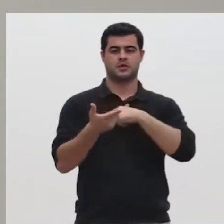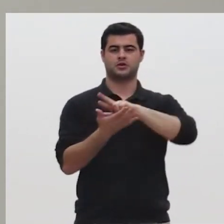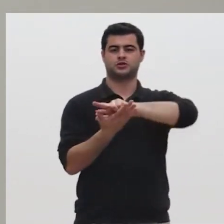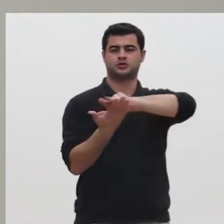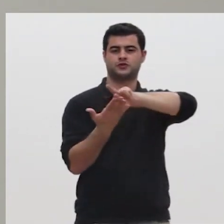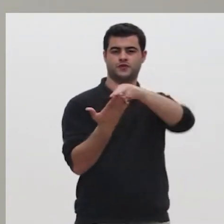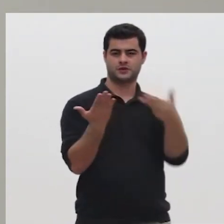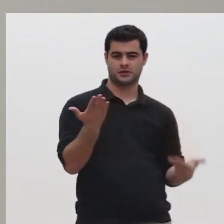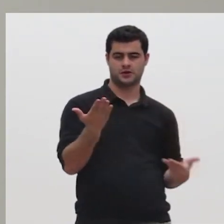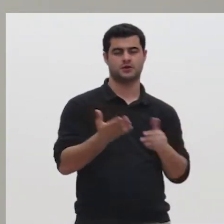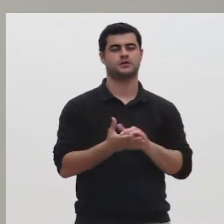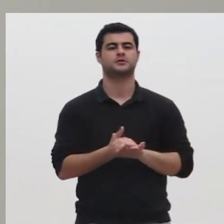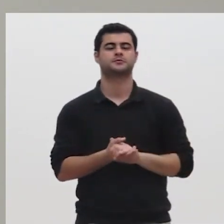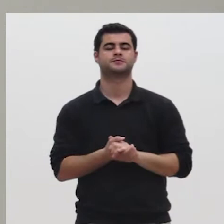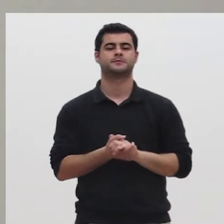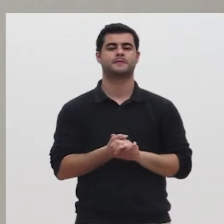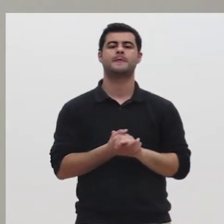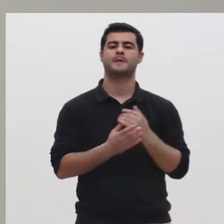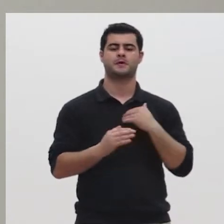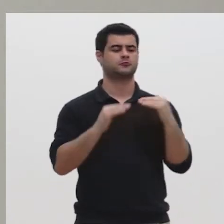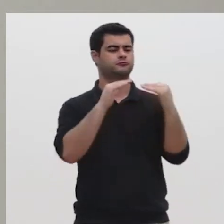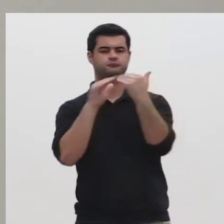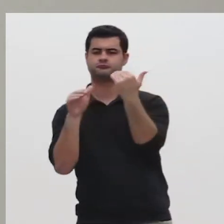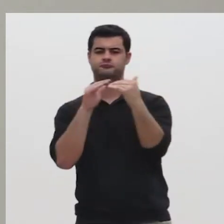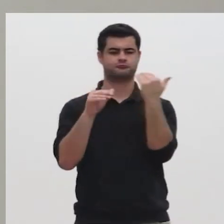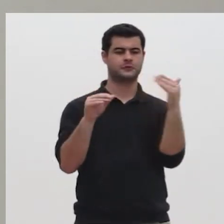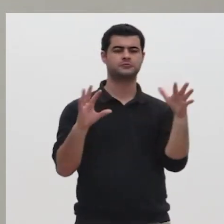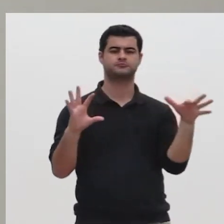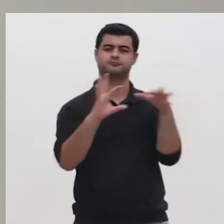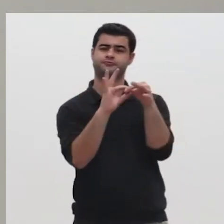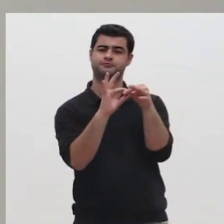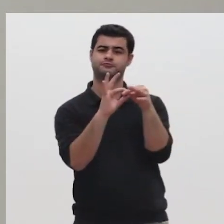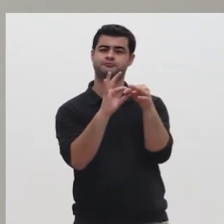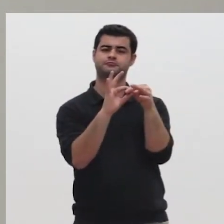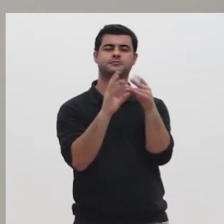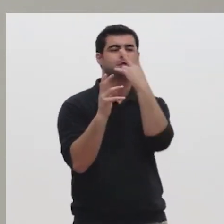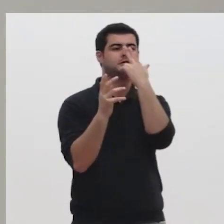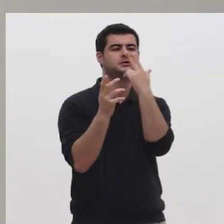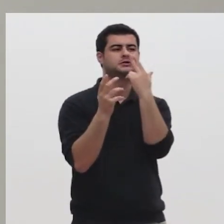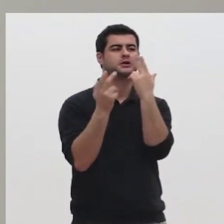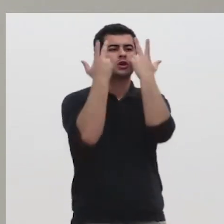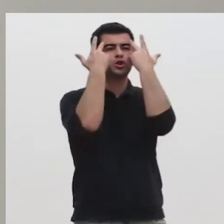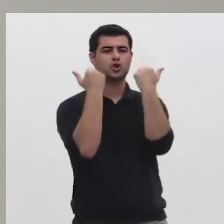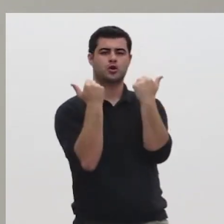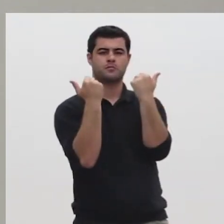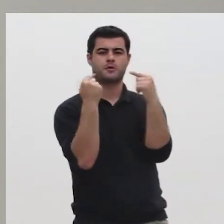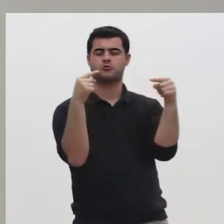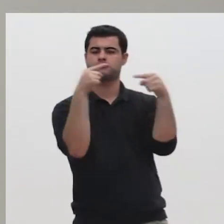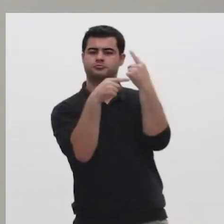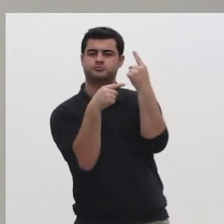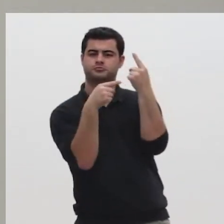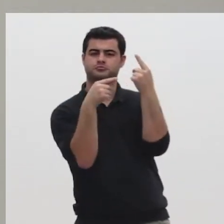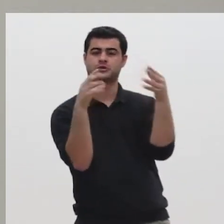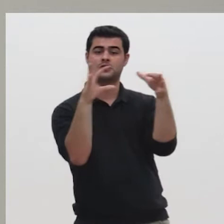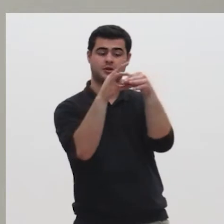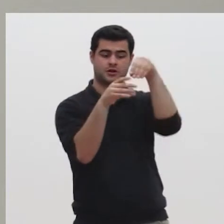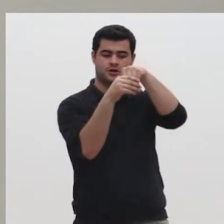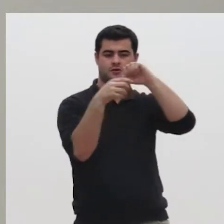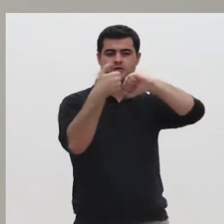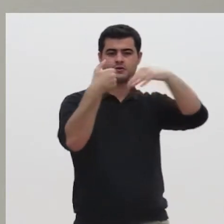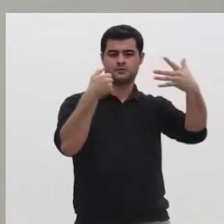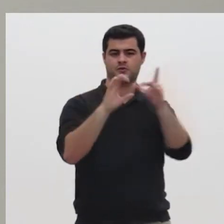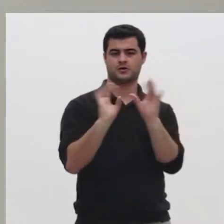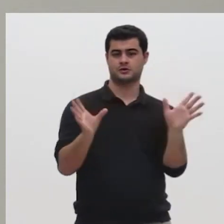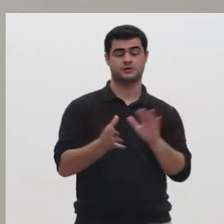diversidade, trabalhamos com as contradições, mas colocadas tranquilamente num processo de democracia. E